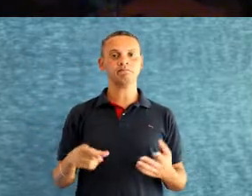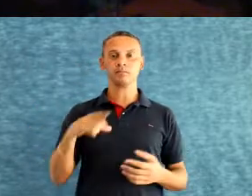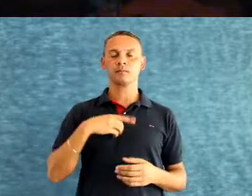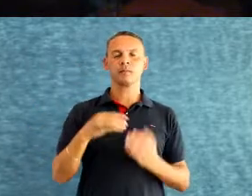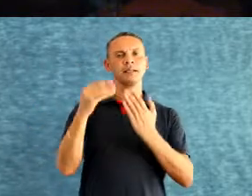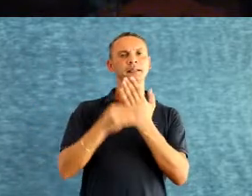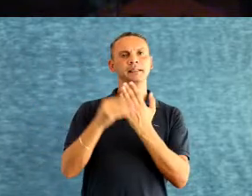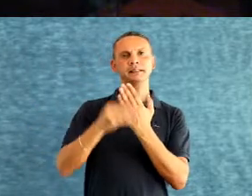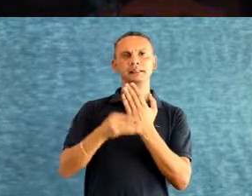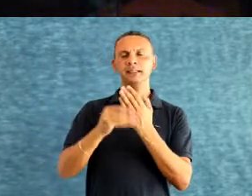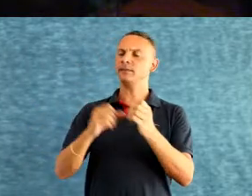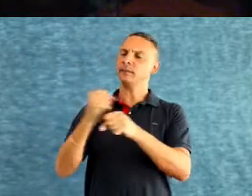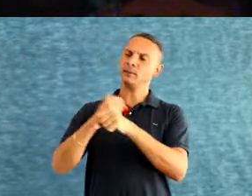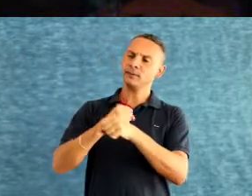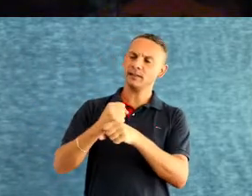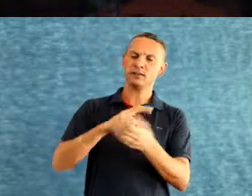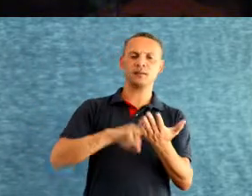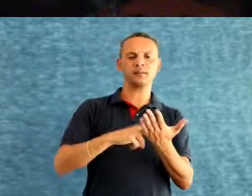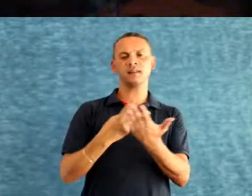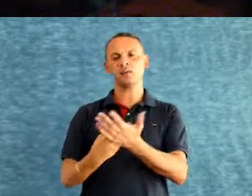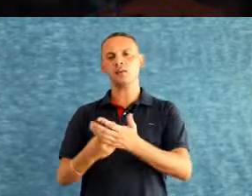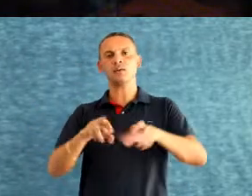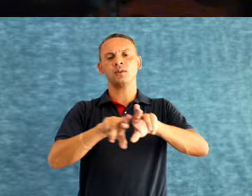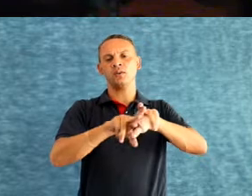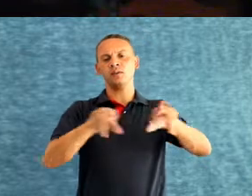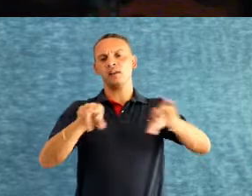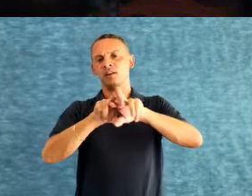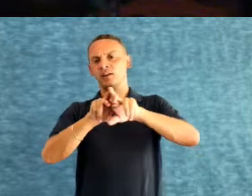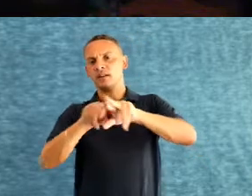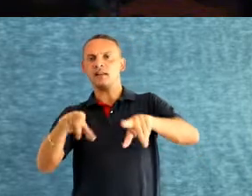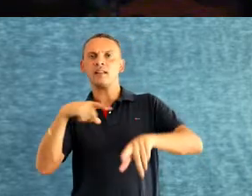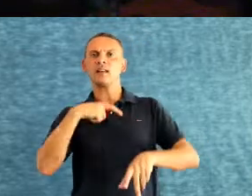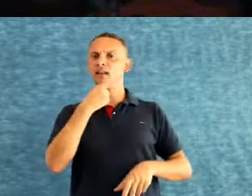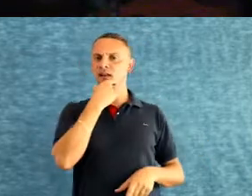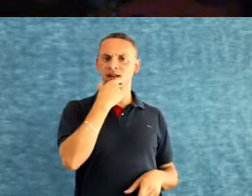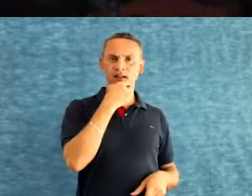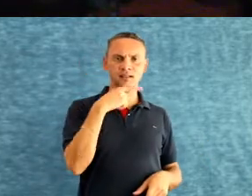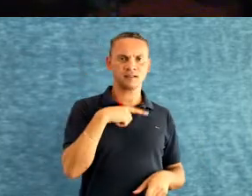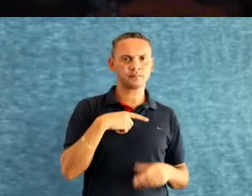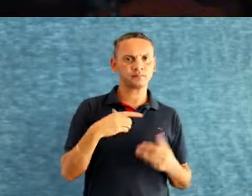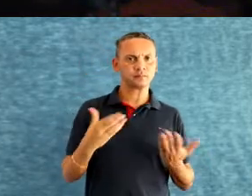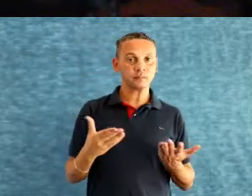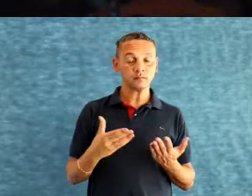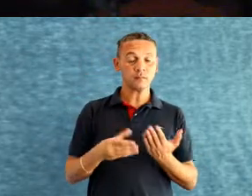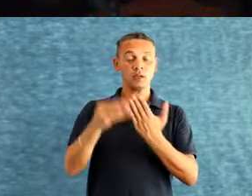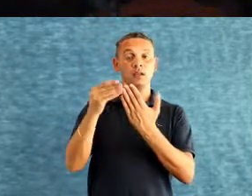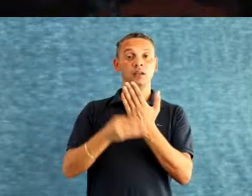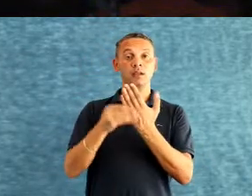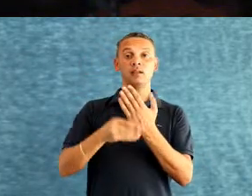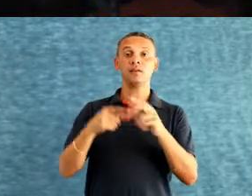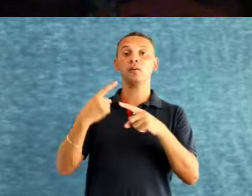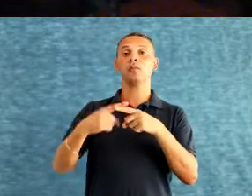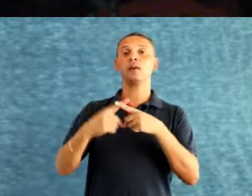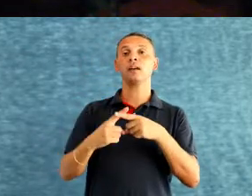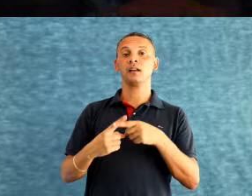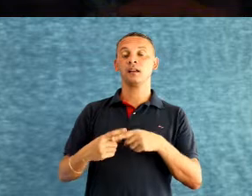citado apenas como tradução de Vindication of the Rights of Woman, de Mary Stonecraft, isso ocorreu por indução da